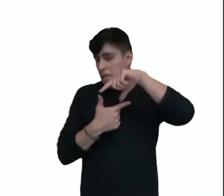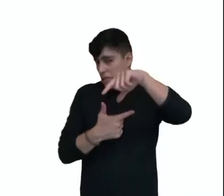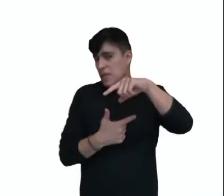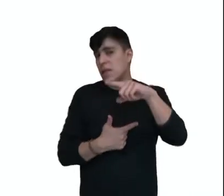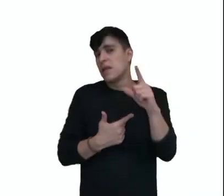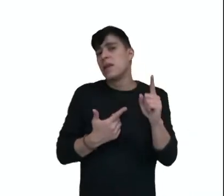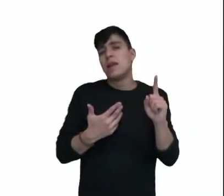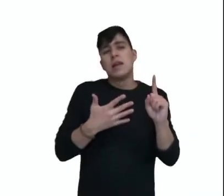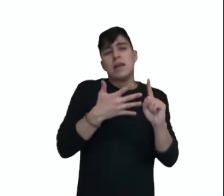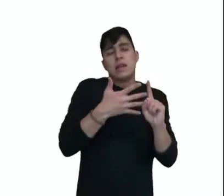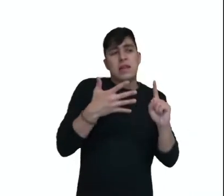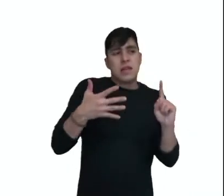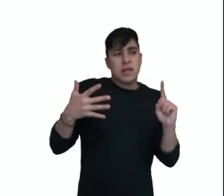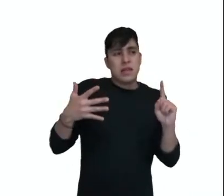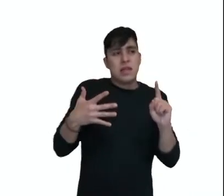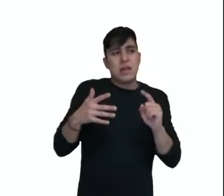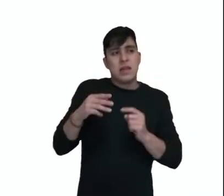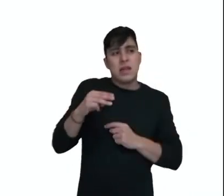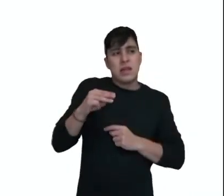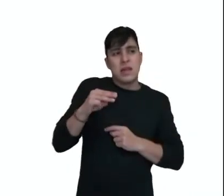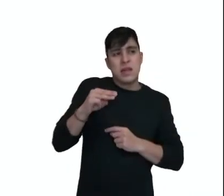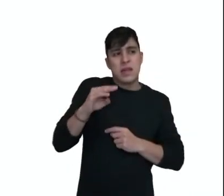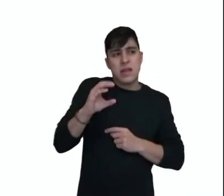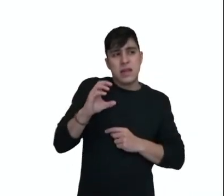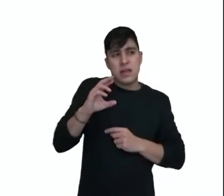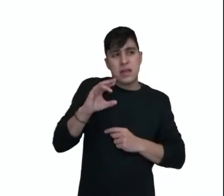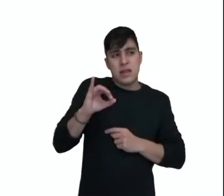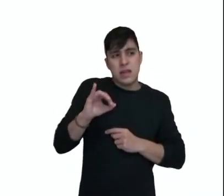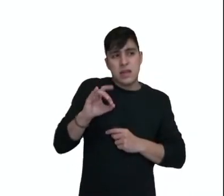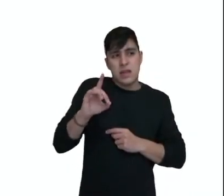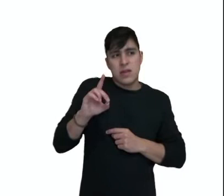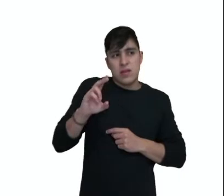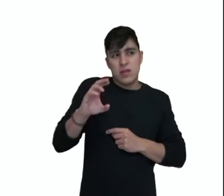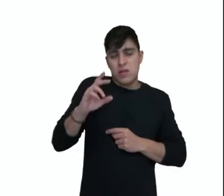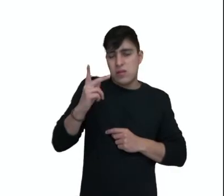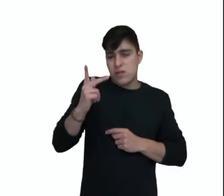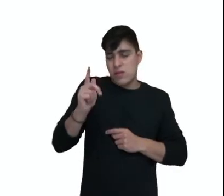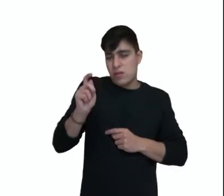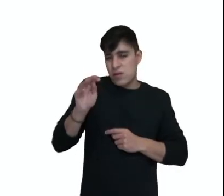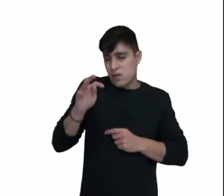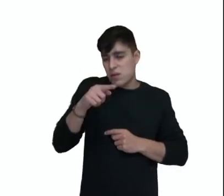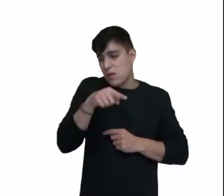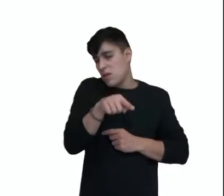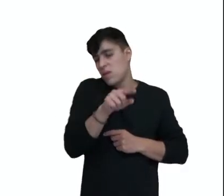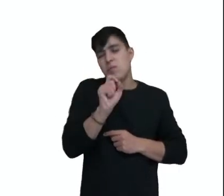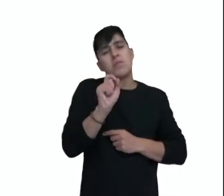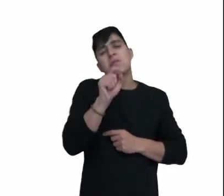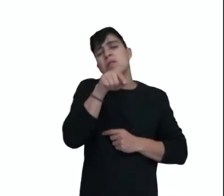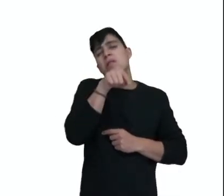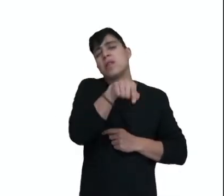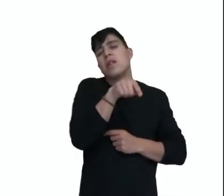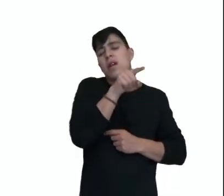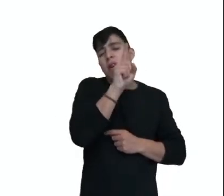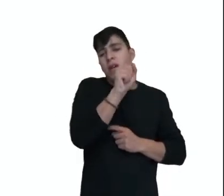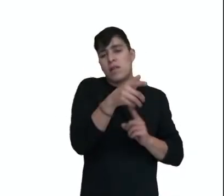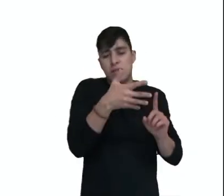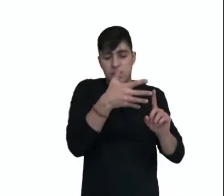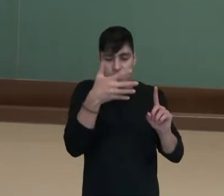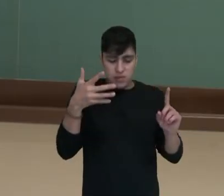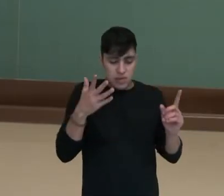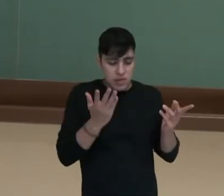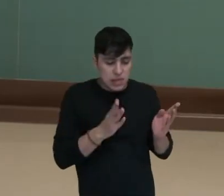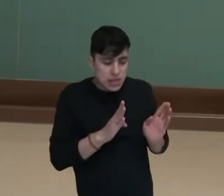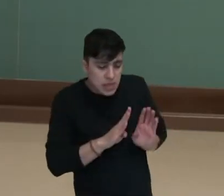do miado do gato, né? Chamada de cri do chat. O que é essa síndrome do miado do gato? A